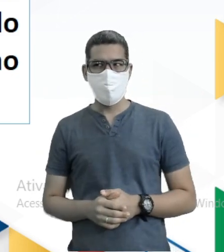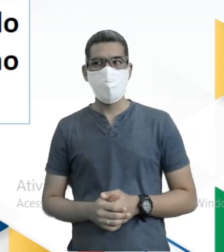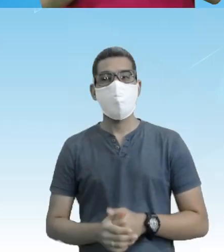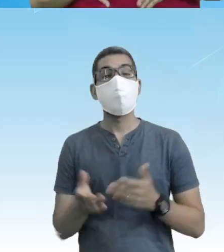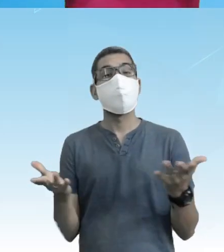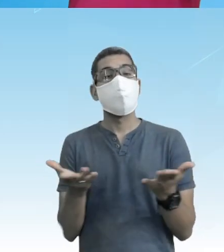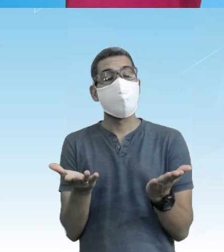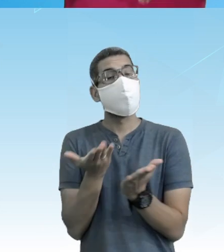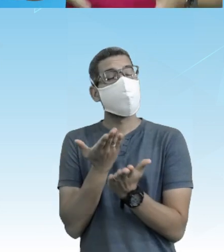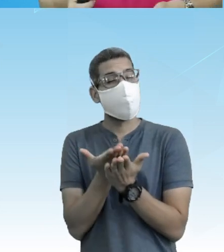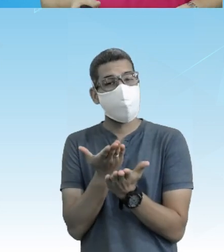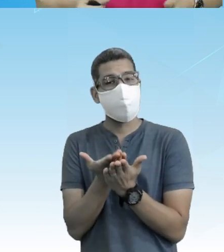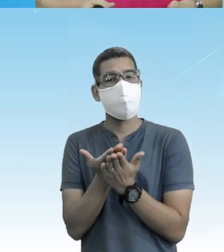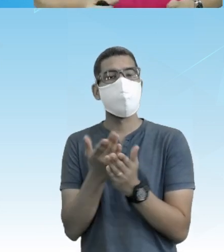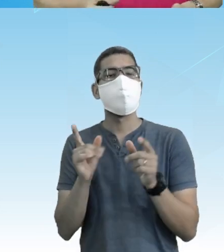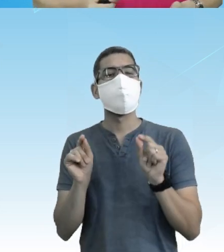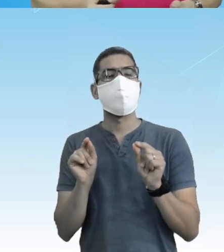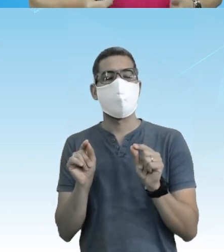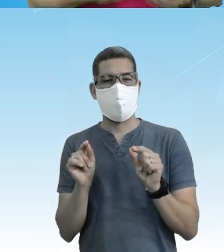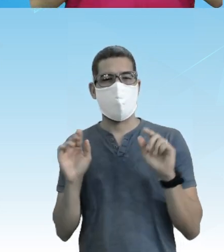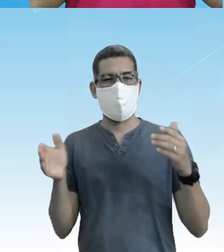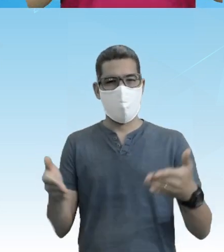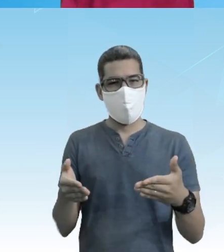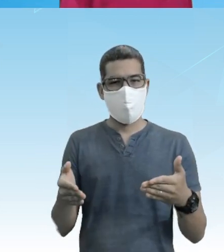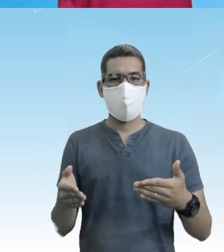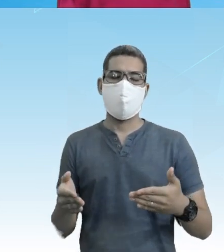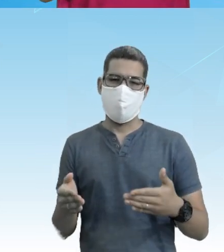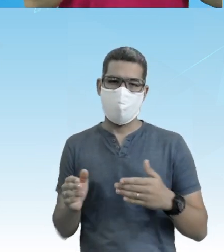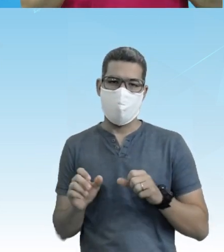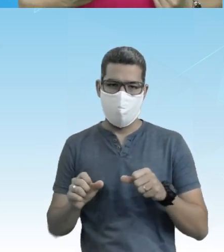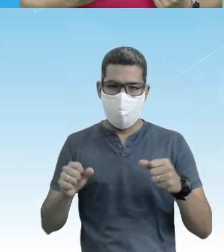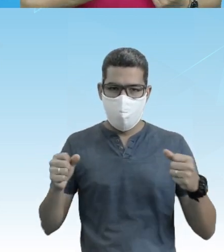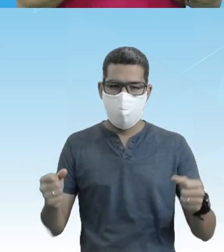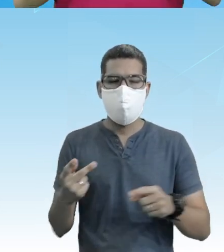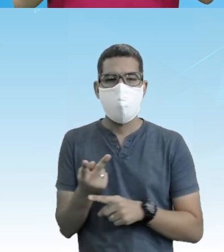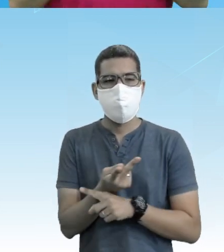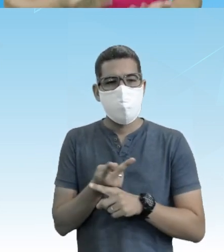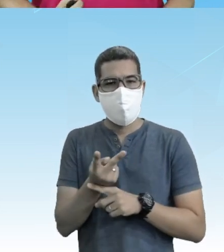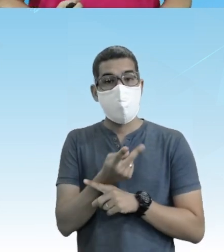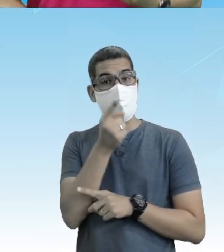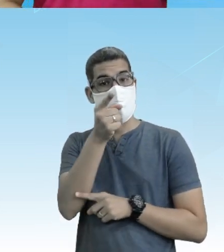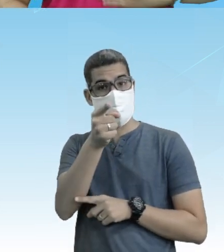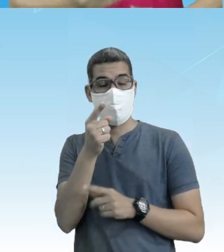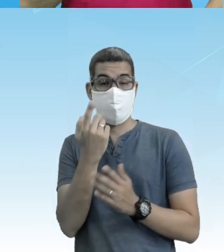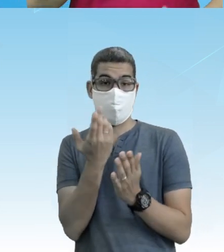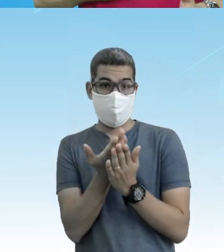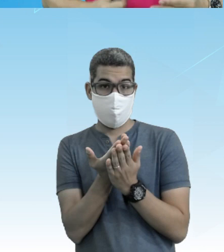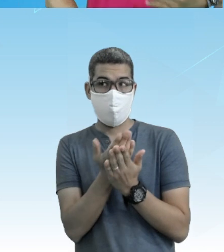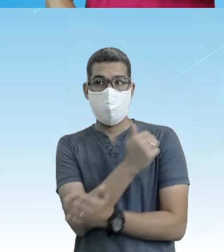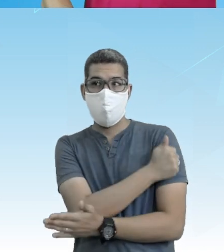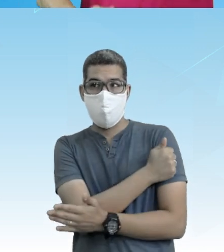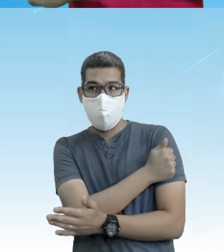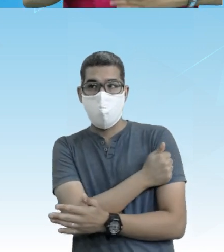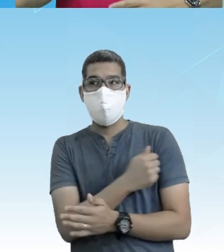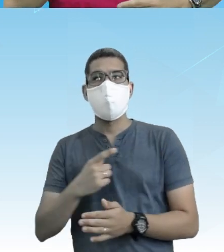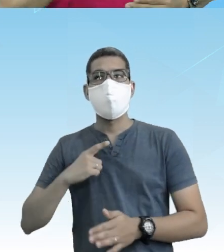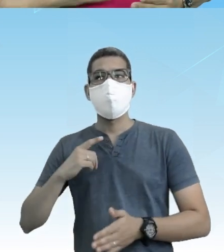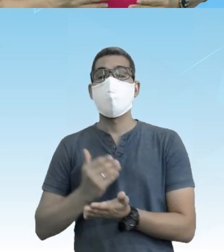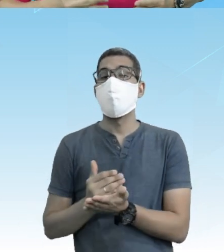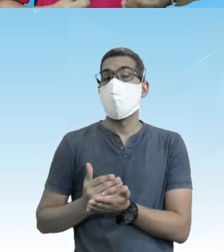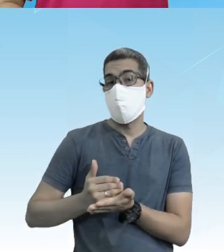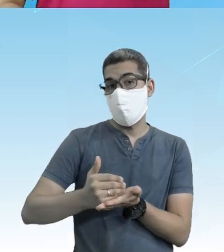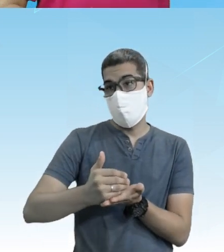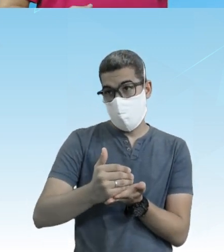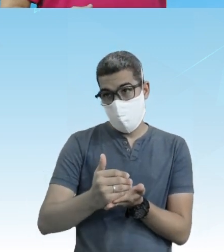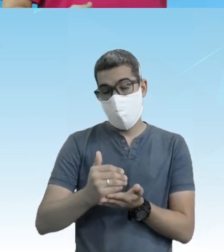estamos buscando justamente isso, fazer com que você, estudante do 6º ano, que olhe, você que está